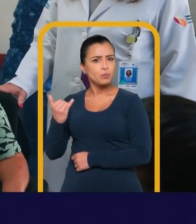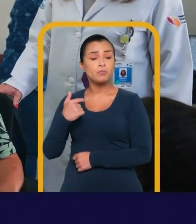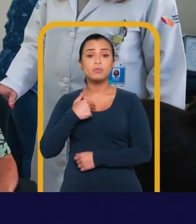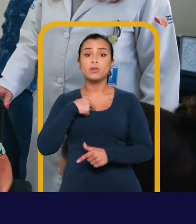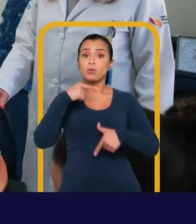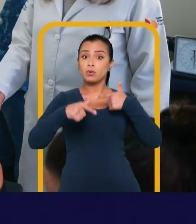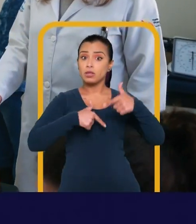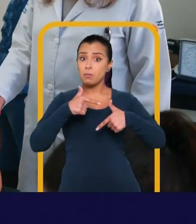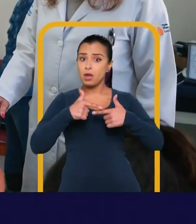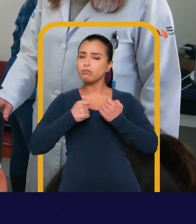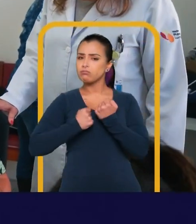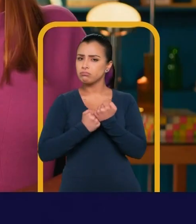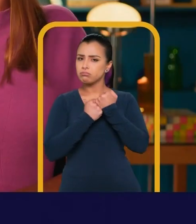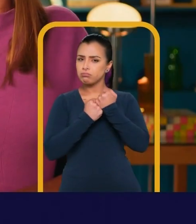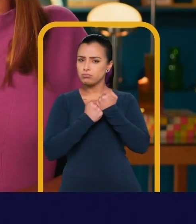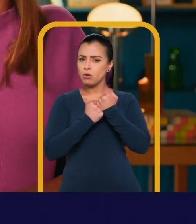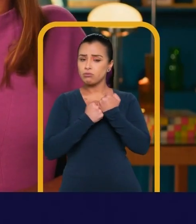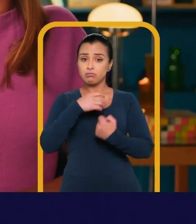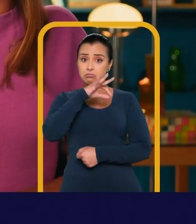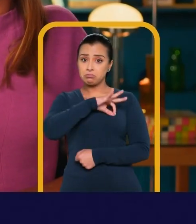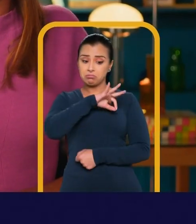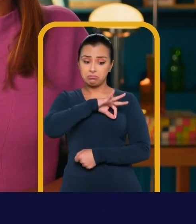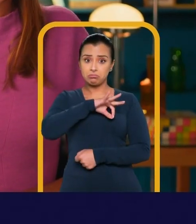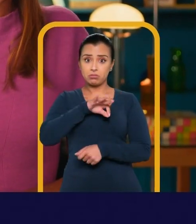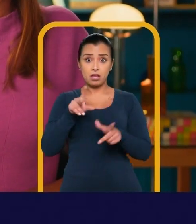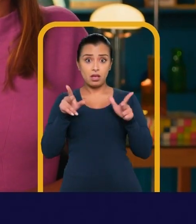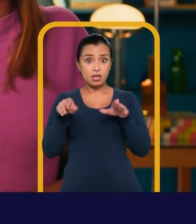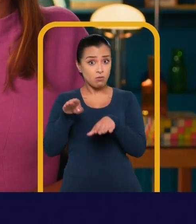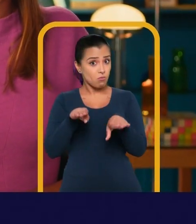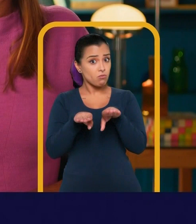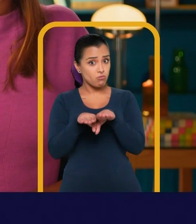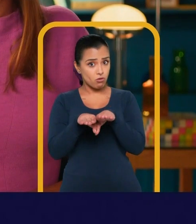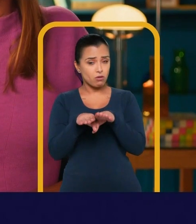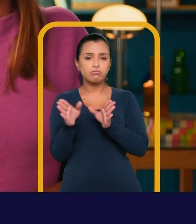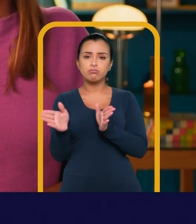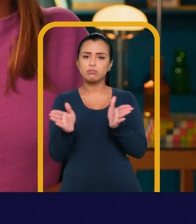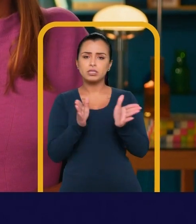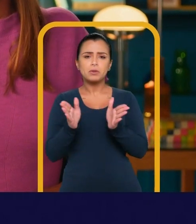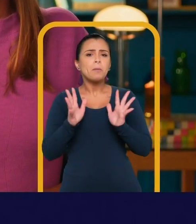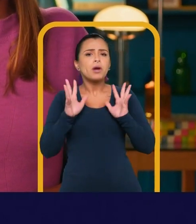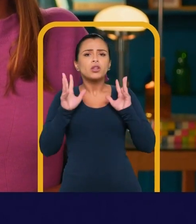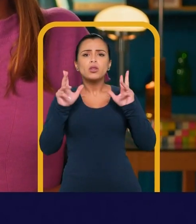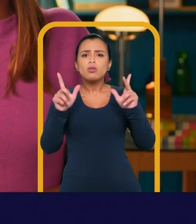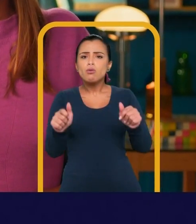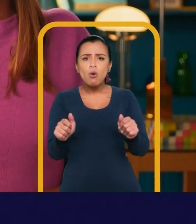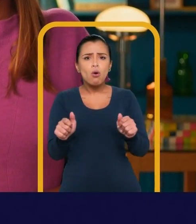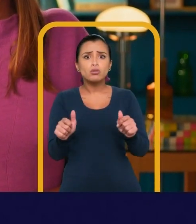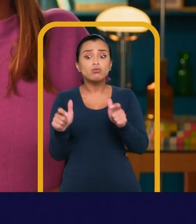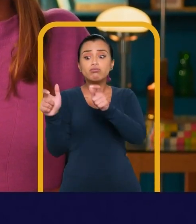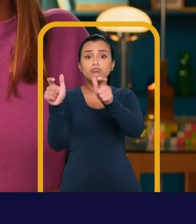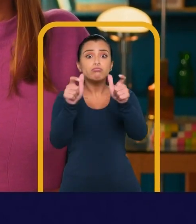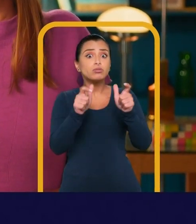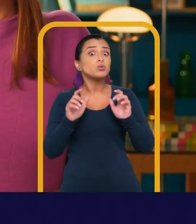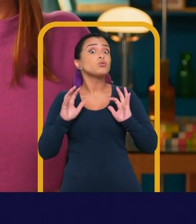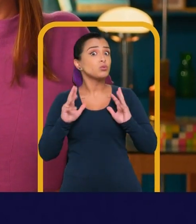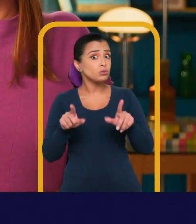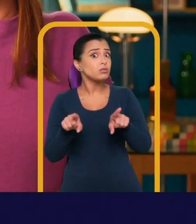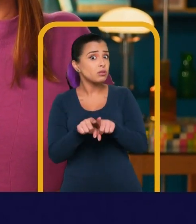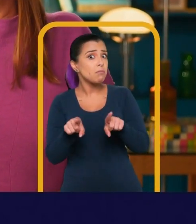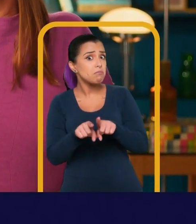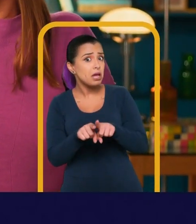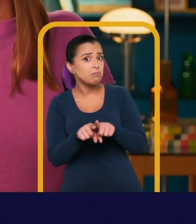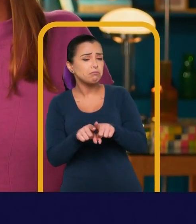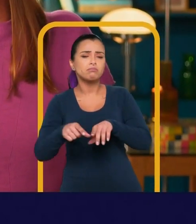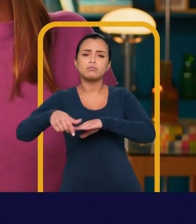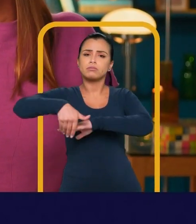E trabalho com apoio, igualdade de remuneração e acessibilidade para todos, em todos os